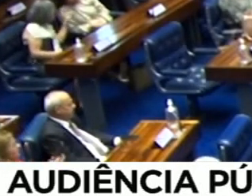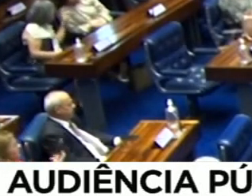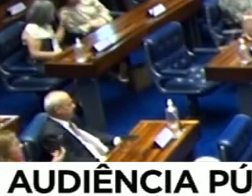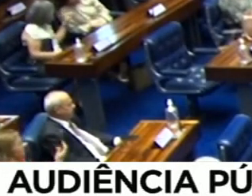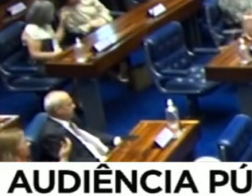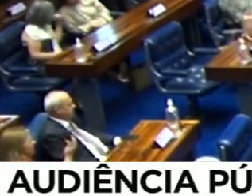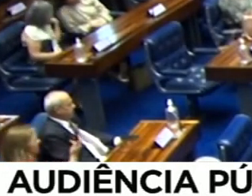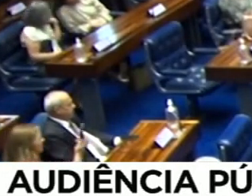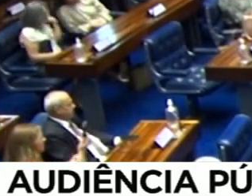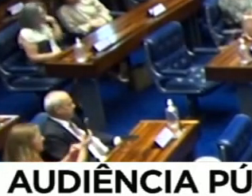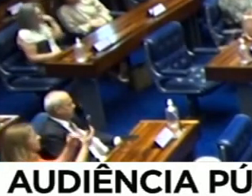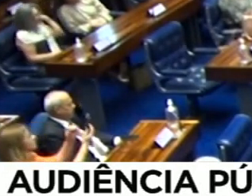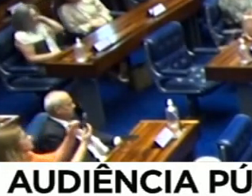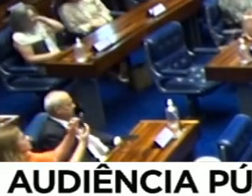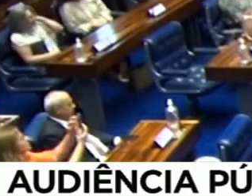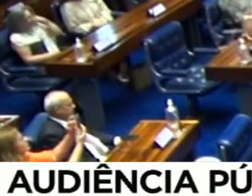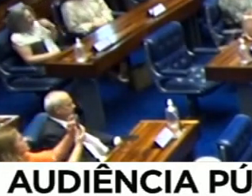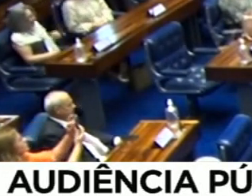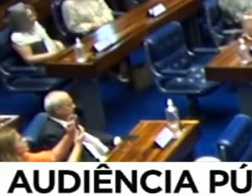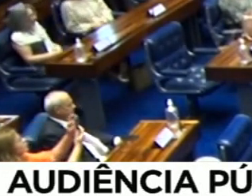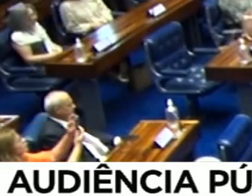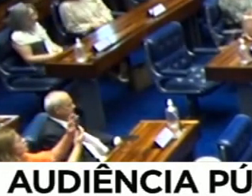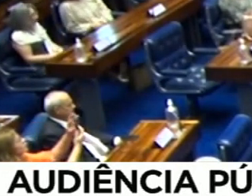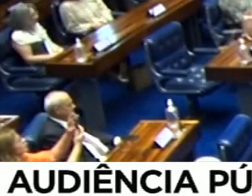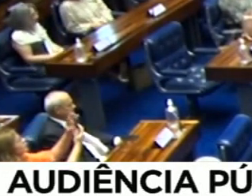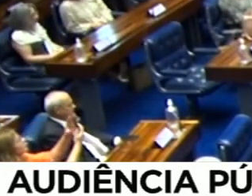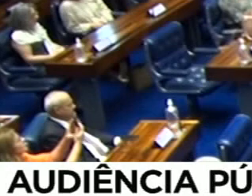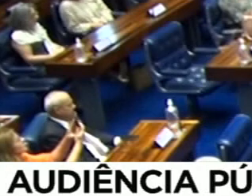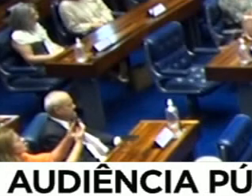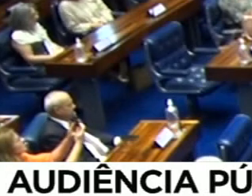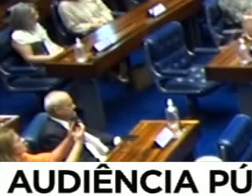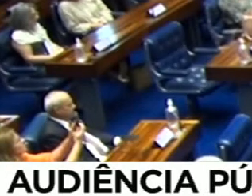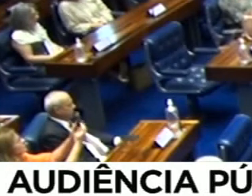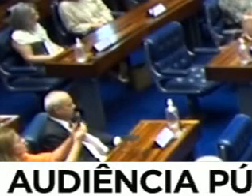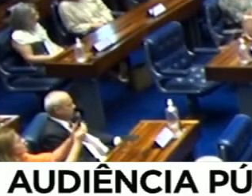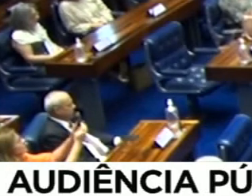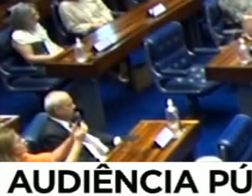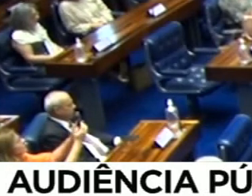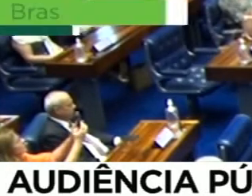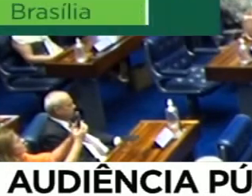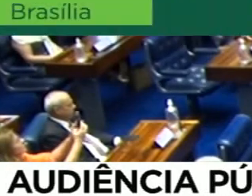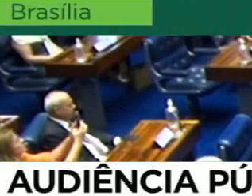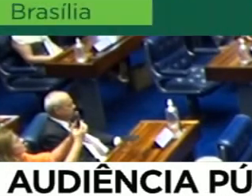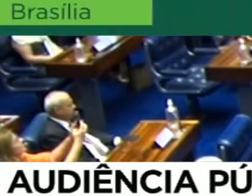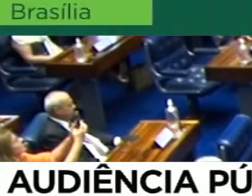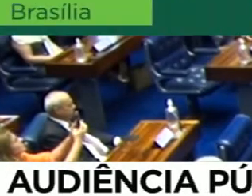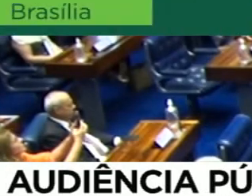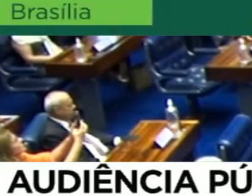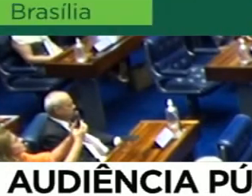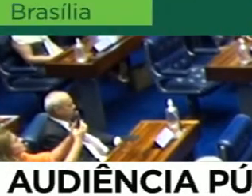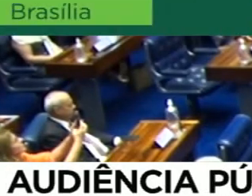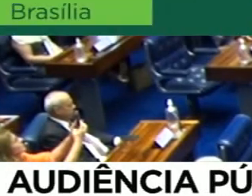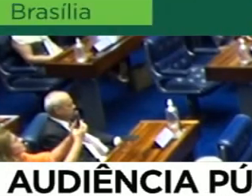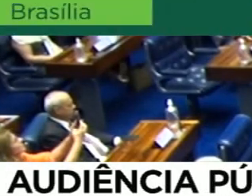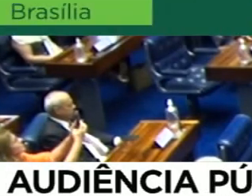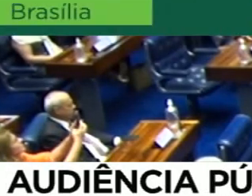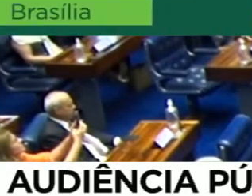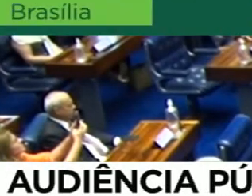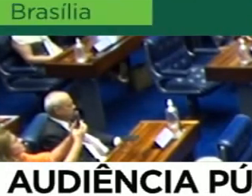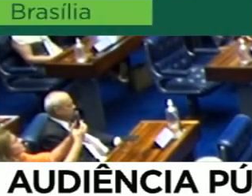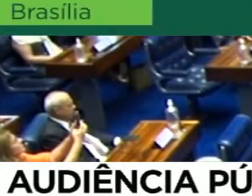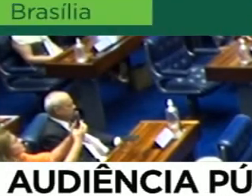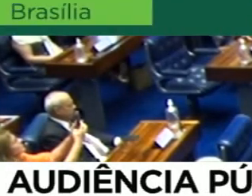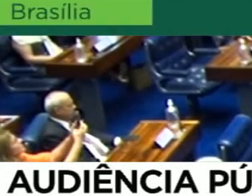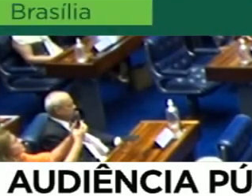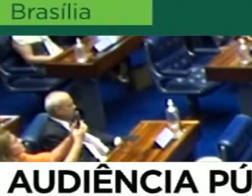agro brasileiro com o uso do cerrado como terra fértil para as plantações. Esse pioneirismo levou o mineiro de Bambuí a ser indicado ao